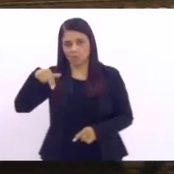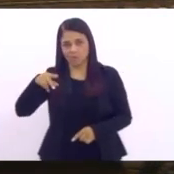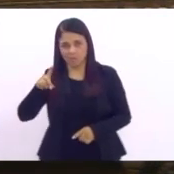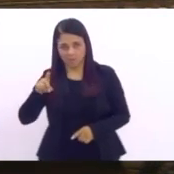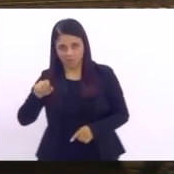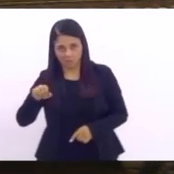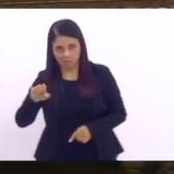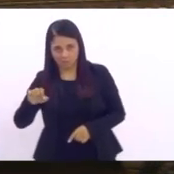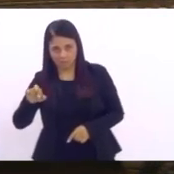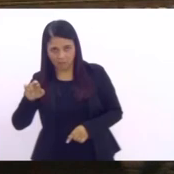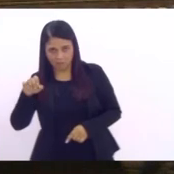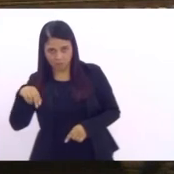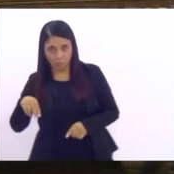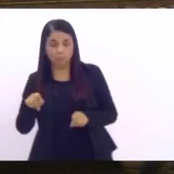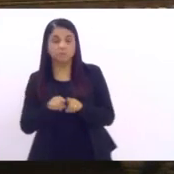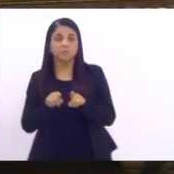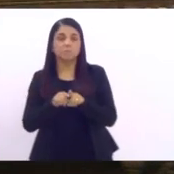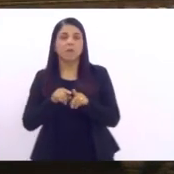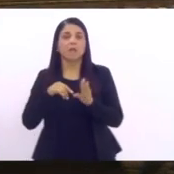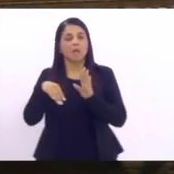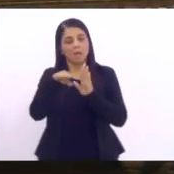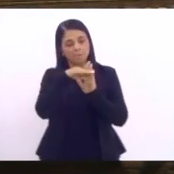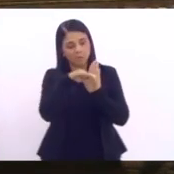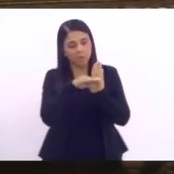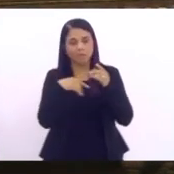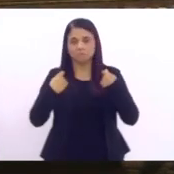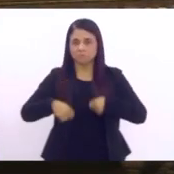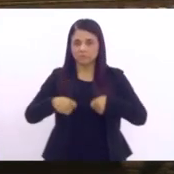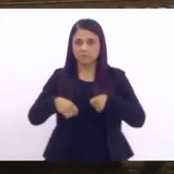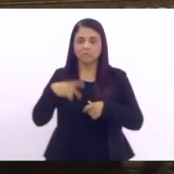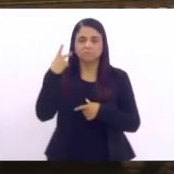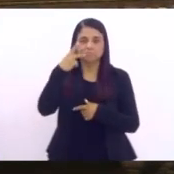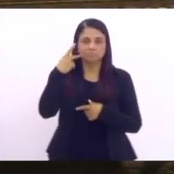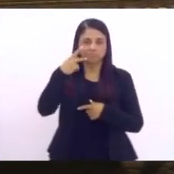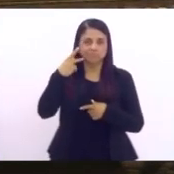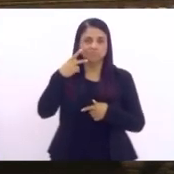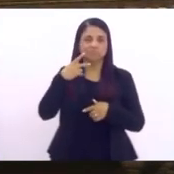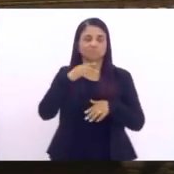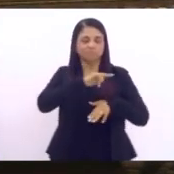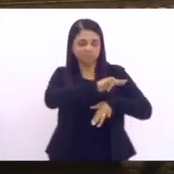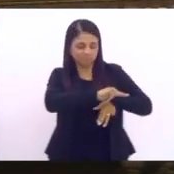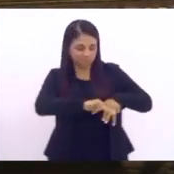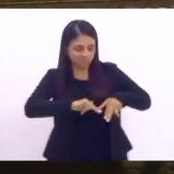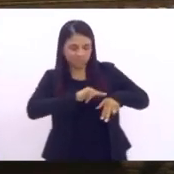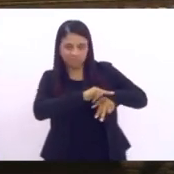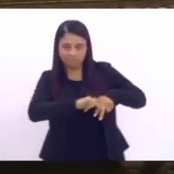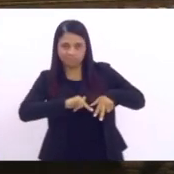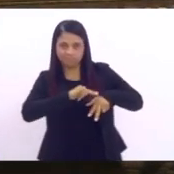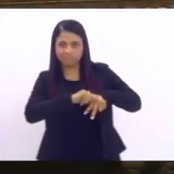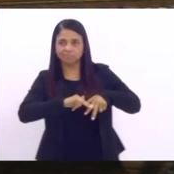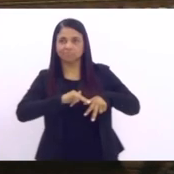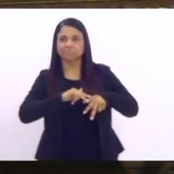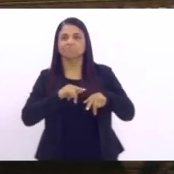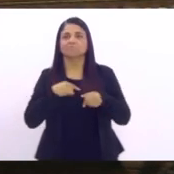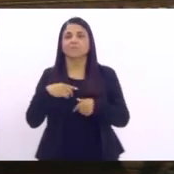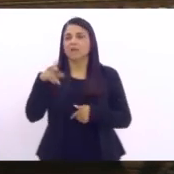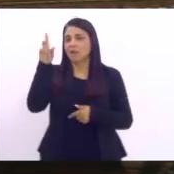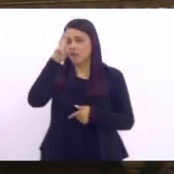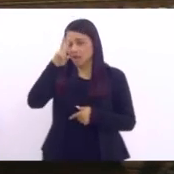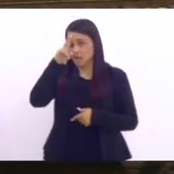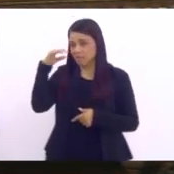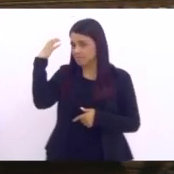pautar a violência política de gênero dentro desses espaços. Lembro de Marielle, senhoras deputadas e